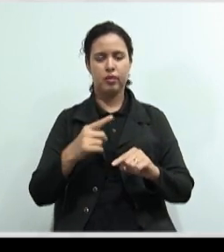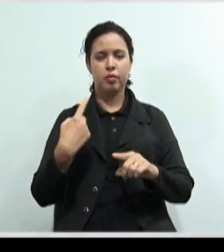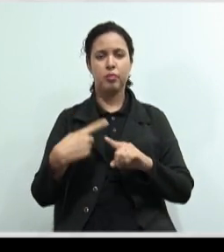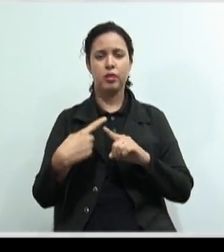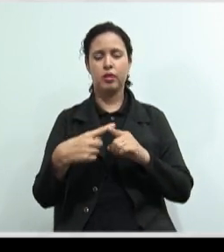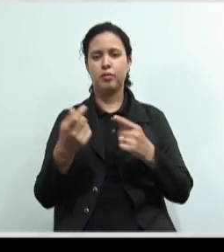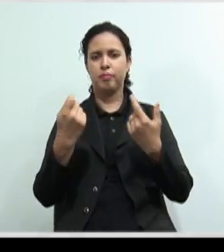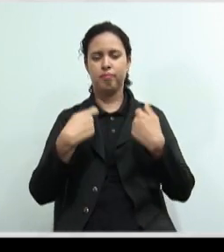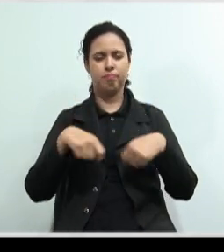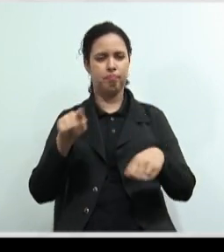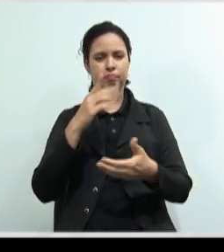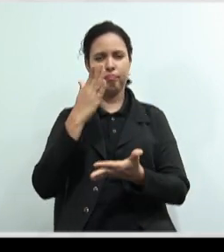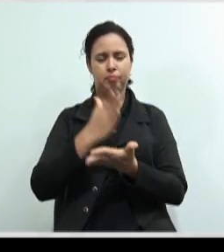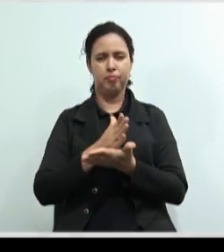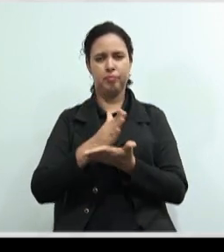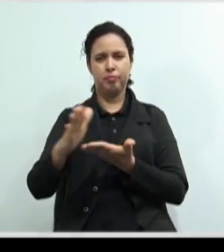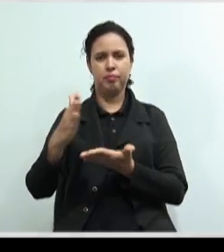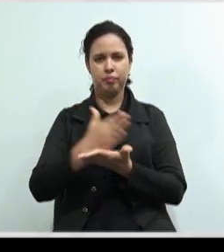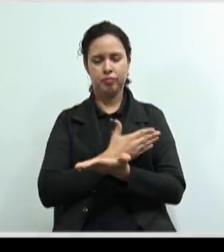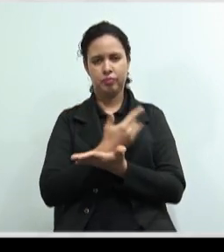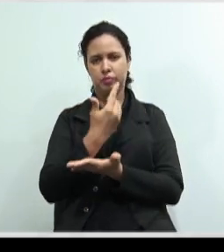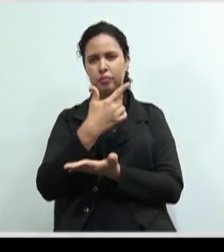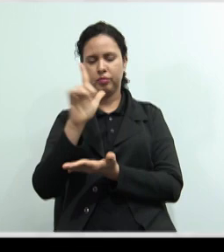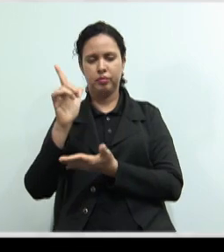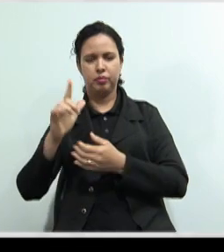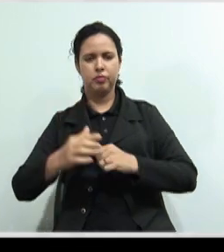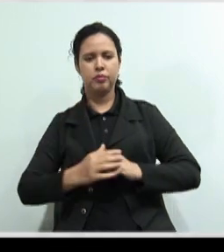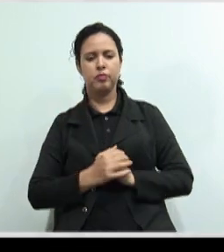dividir seus rendimentos com os intermediários.